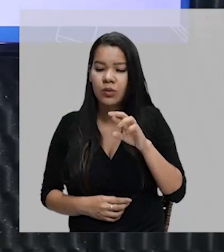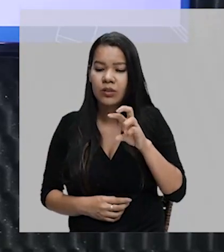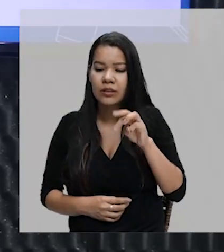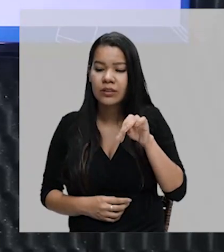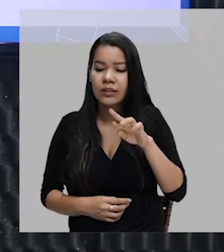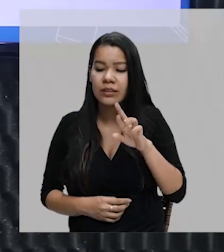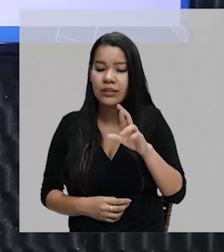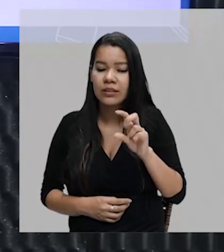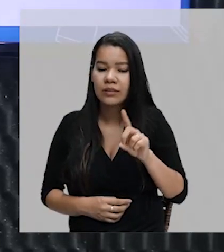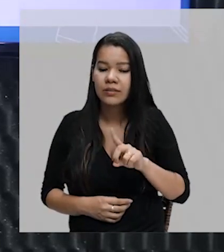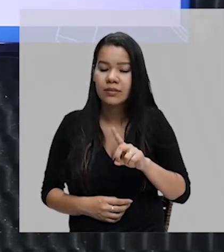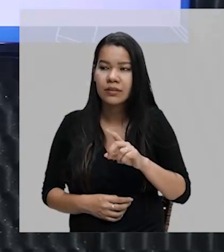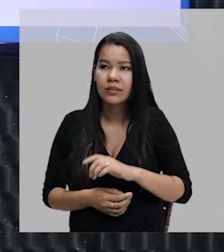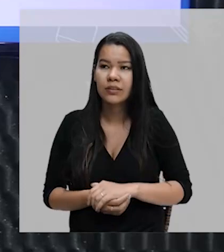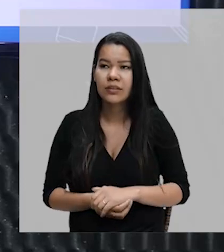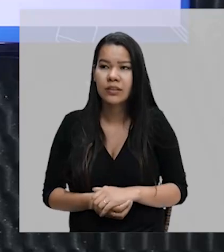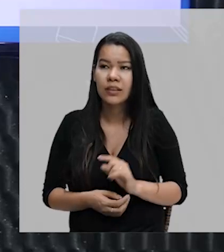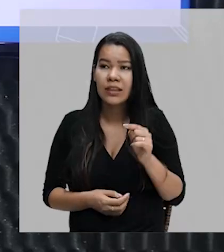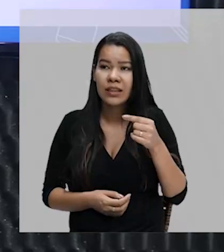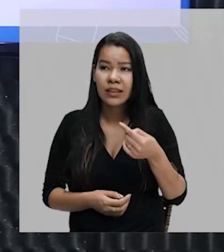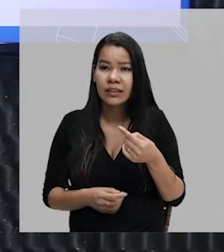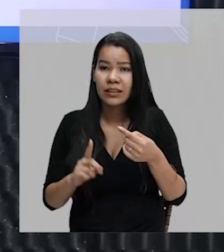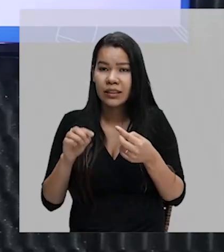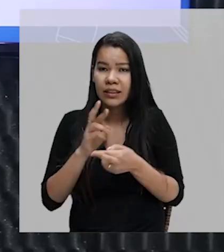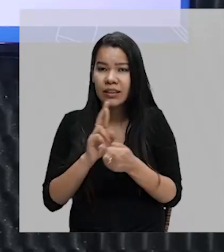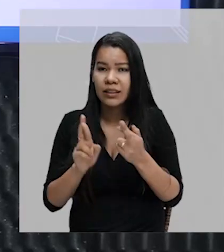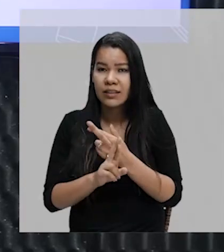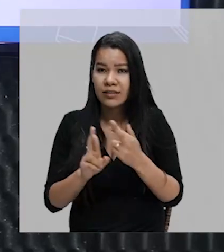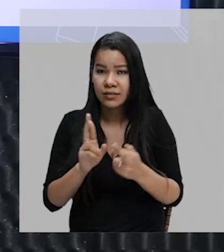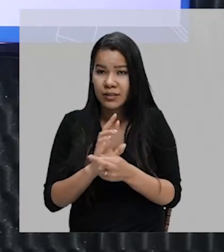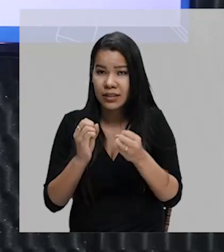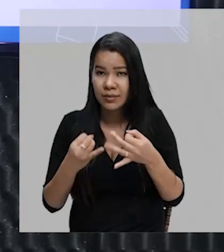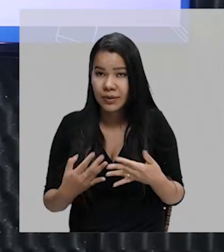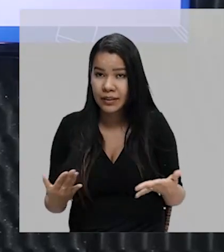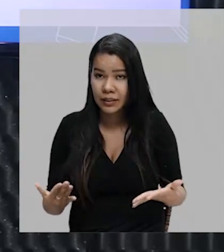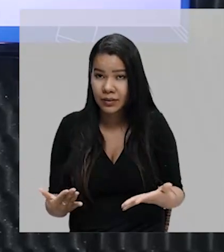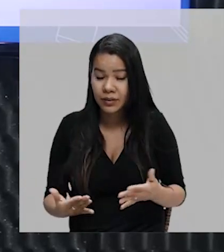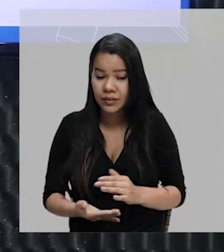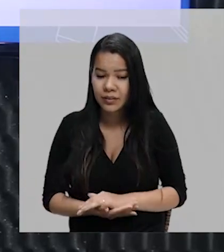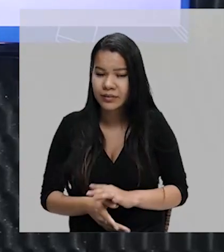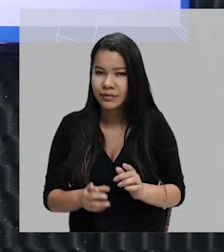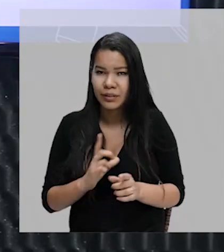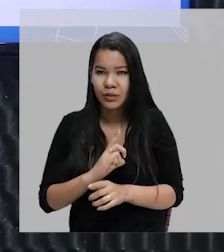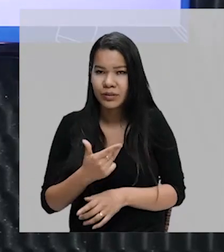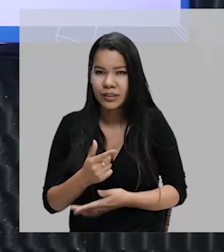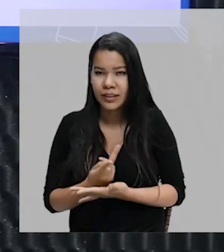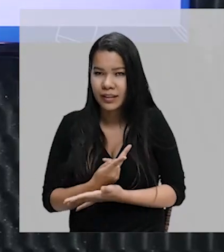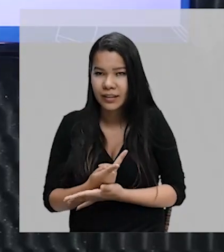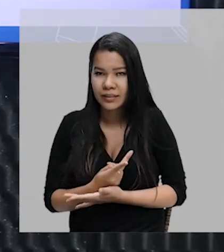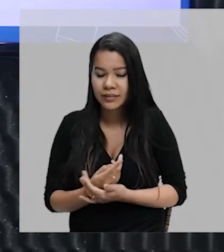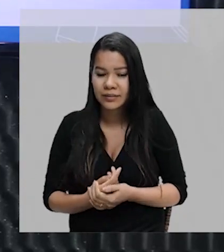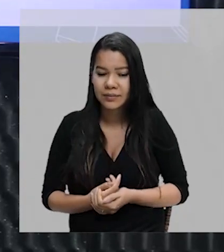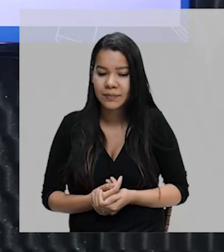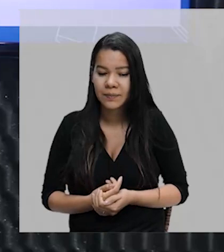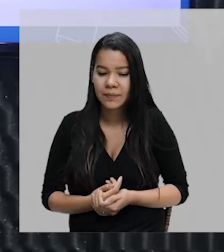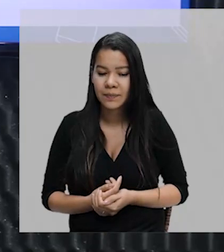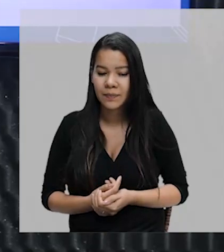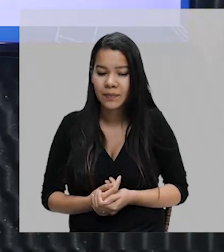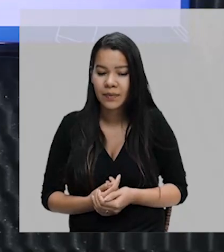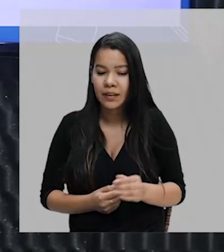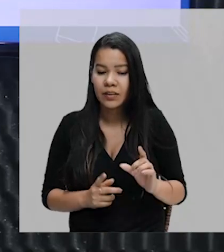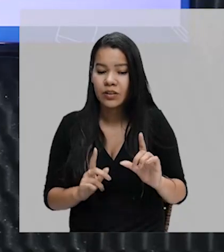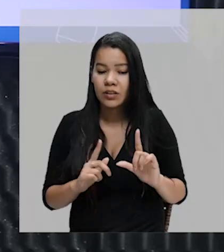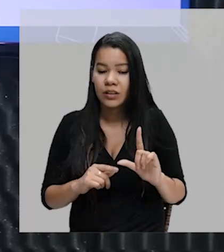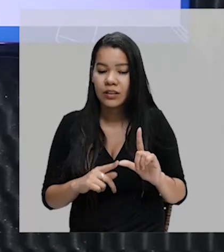média, tá certo? É essa que é a relação que está se falando aqui. A letra D, né? A lei de Lenz afirma que o sentido da corrente